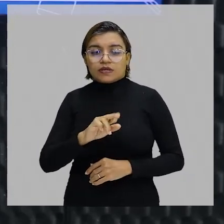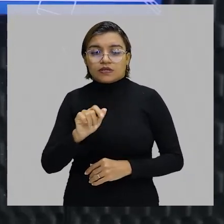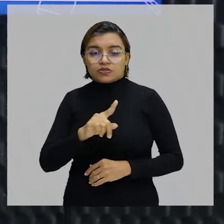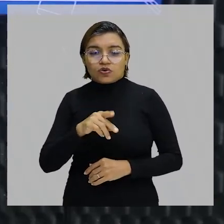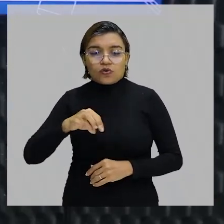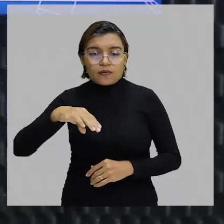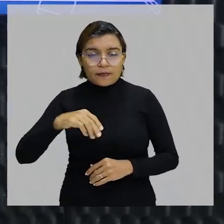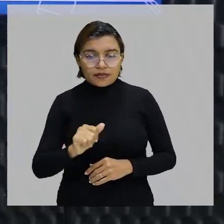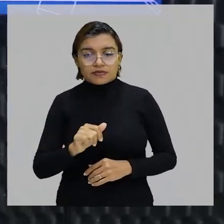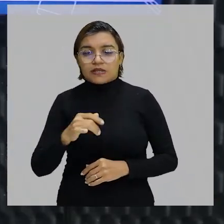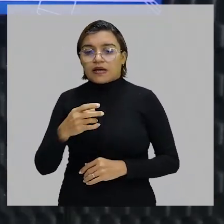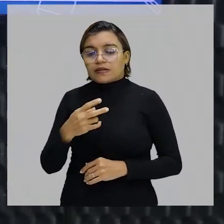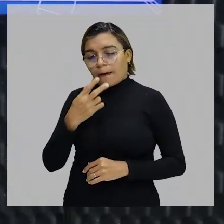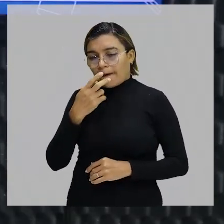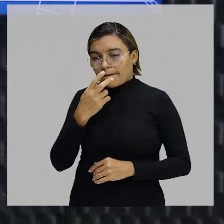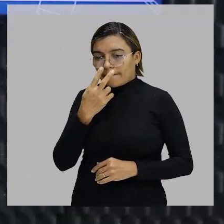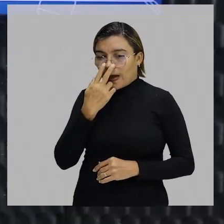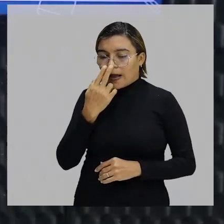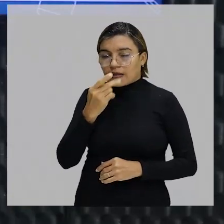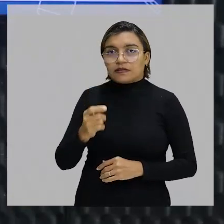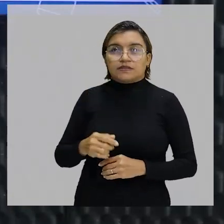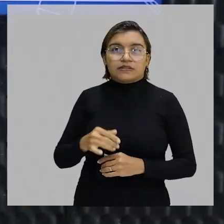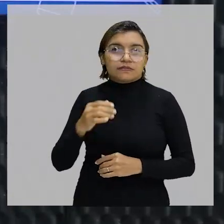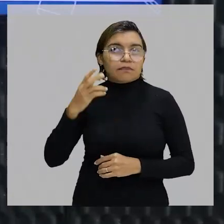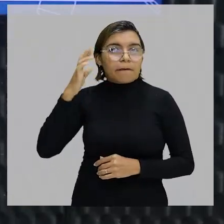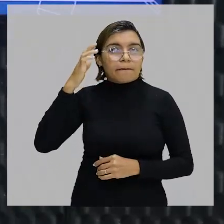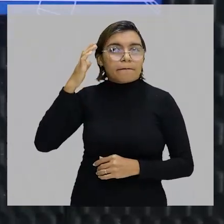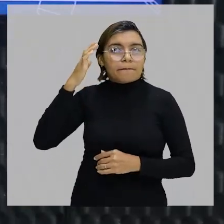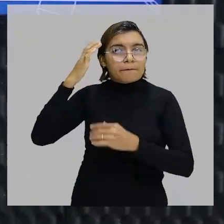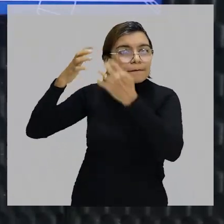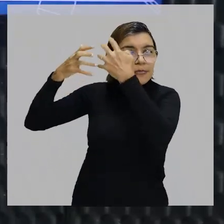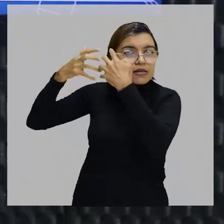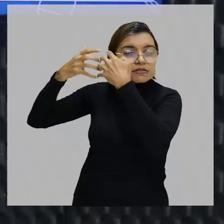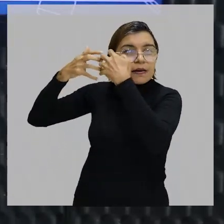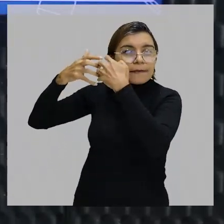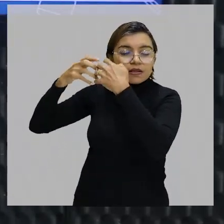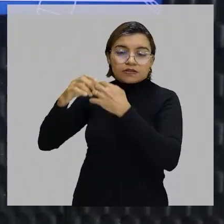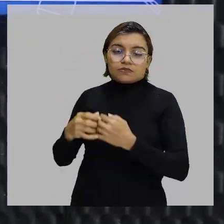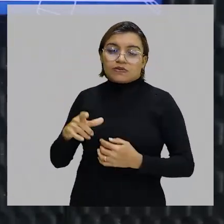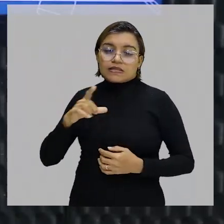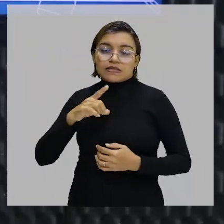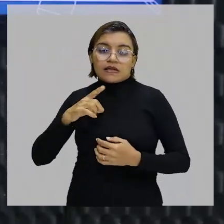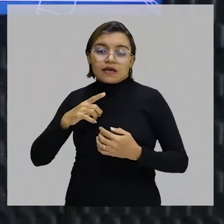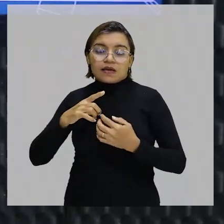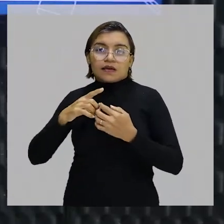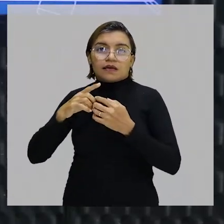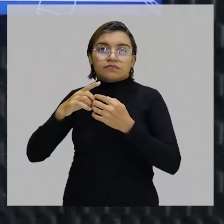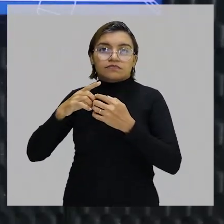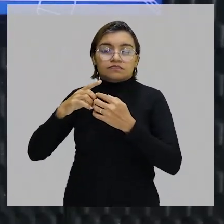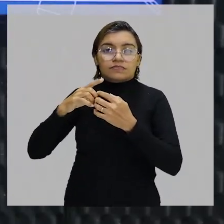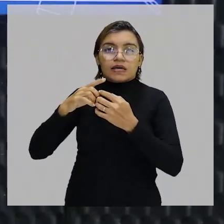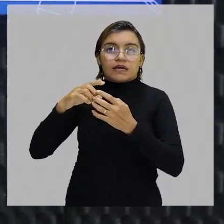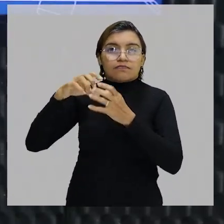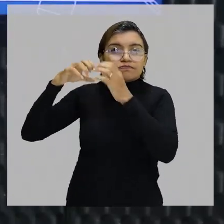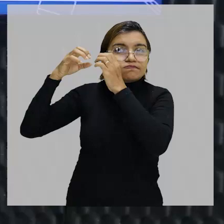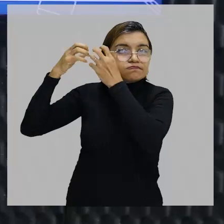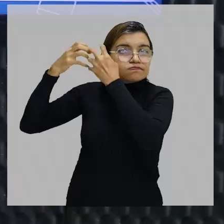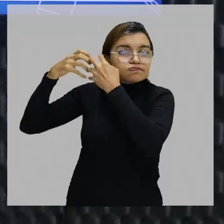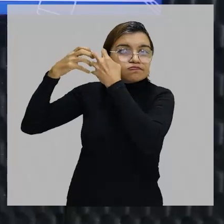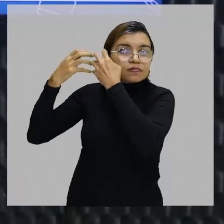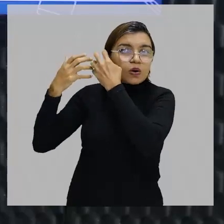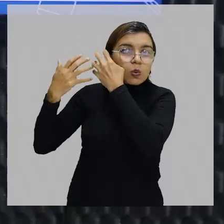se abrem como se fosse raiz. É como se a tua cabeça tivesse uma série de raízes e cada raiz dessa te desse ideias e cada ideia